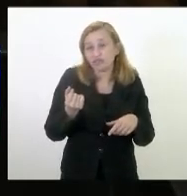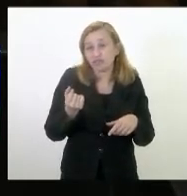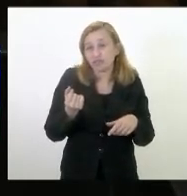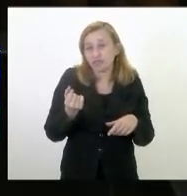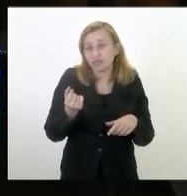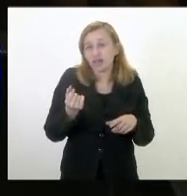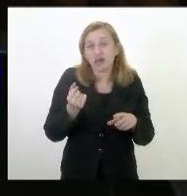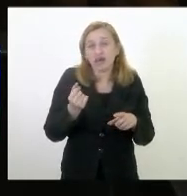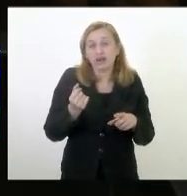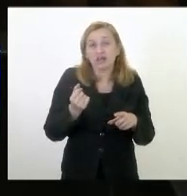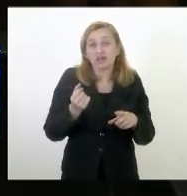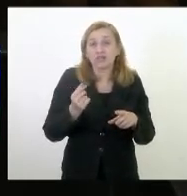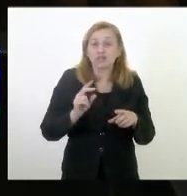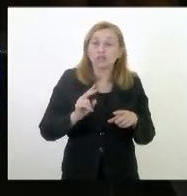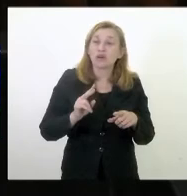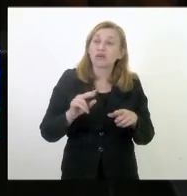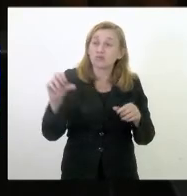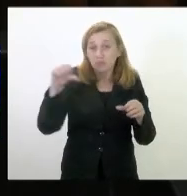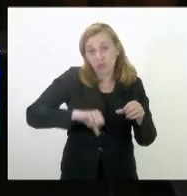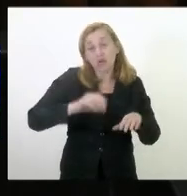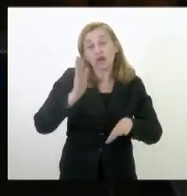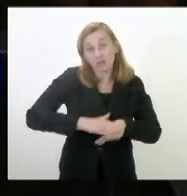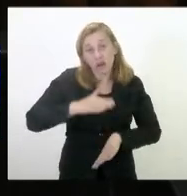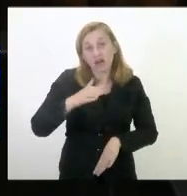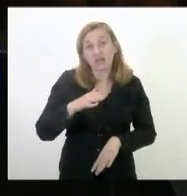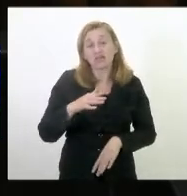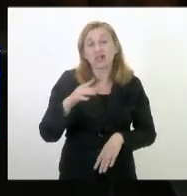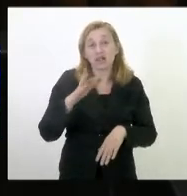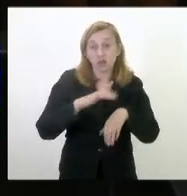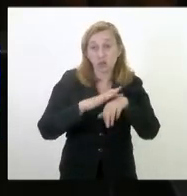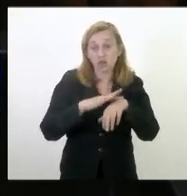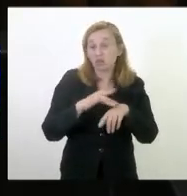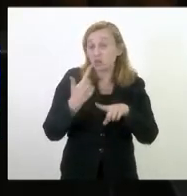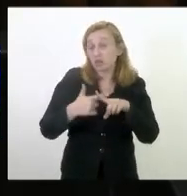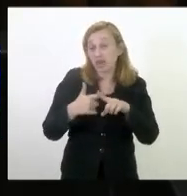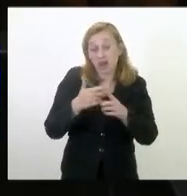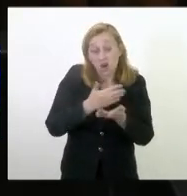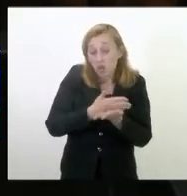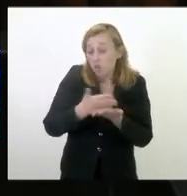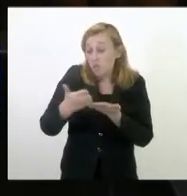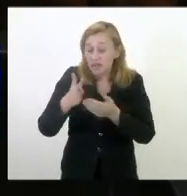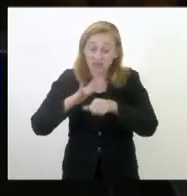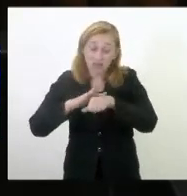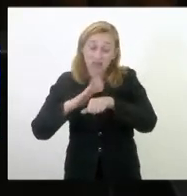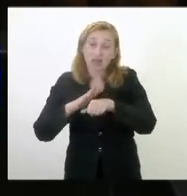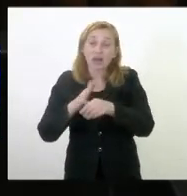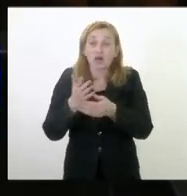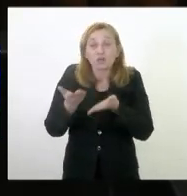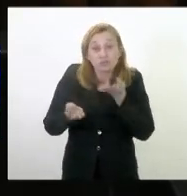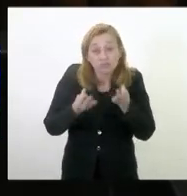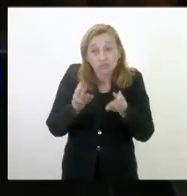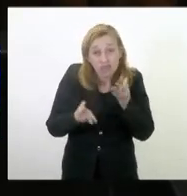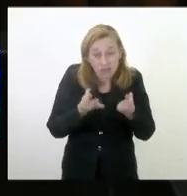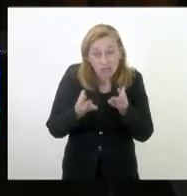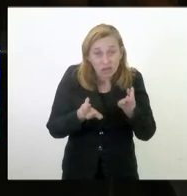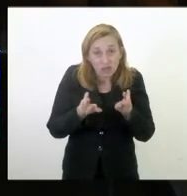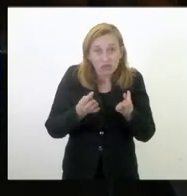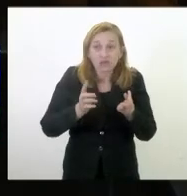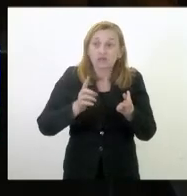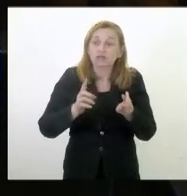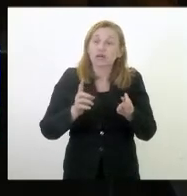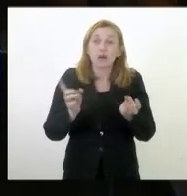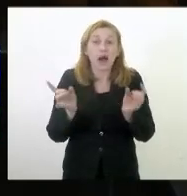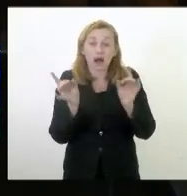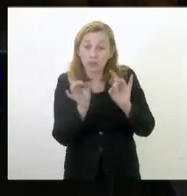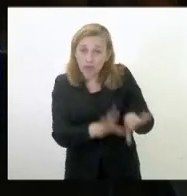tuberculose multirresistente. Porque elas começam o tratamento e depois elas abandonam o tratamento. E depois sai mais caro para o Estado.